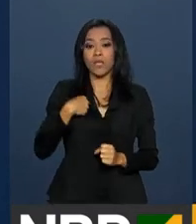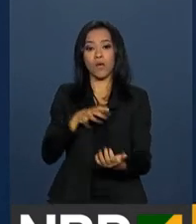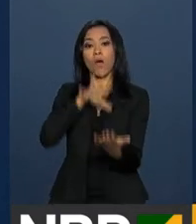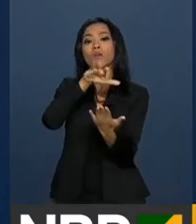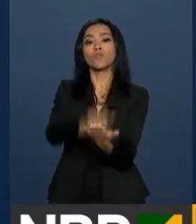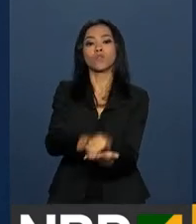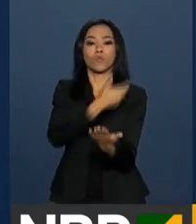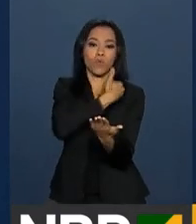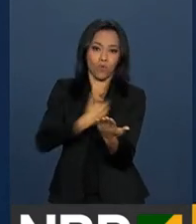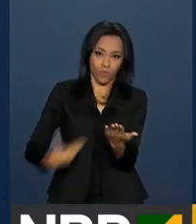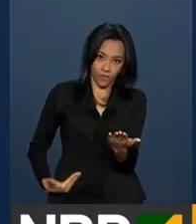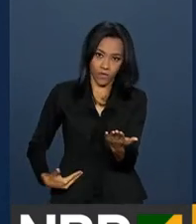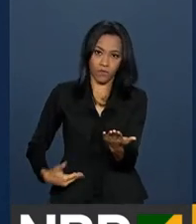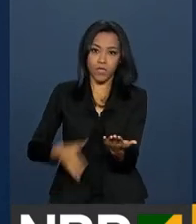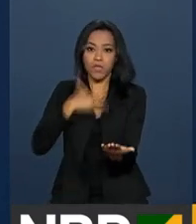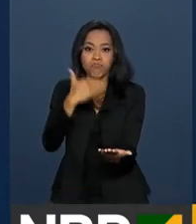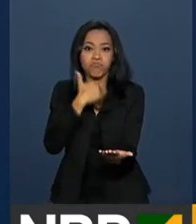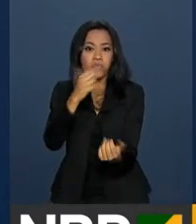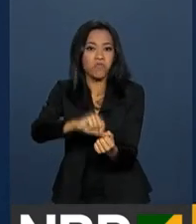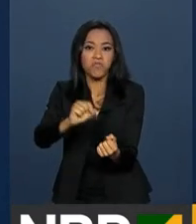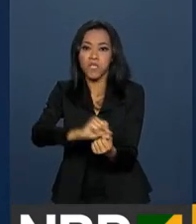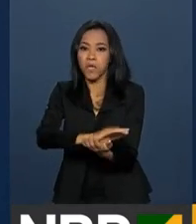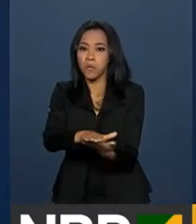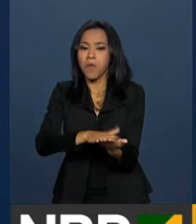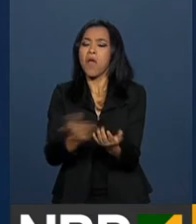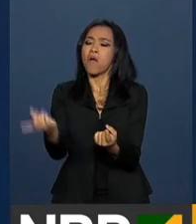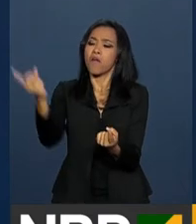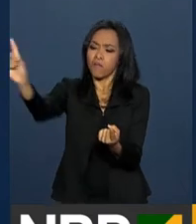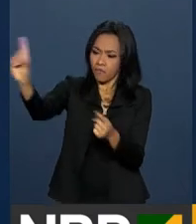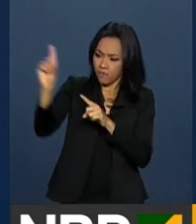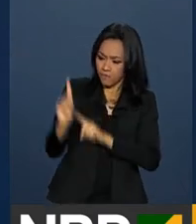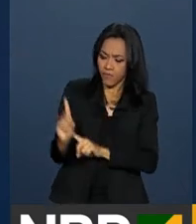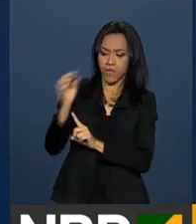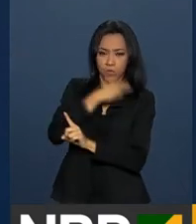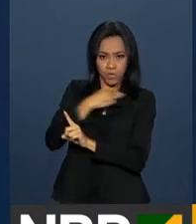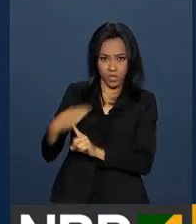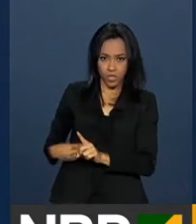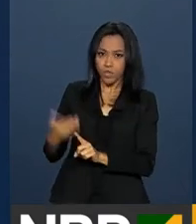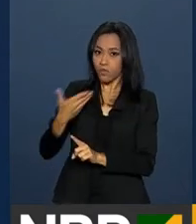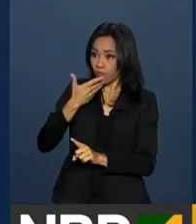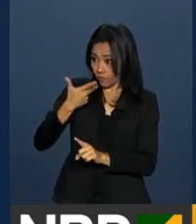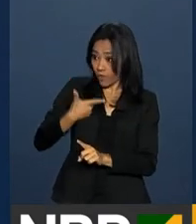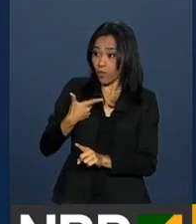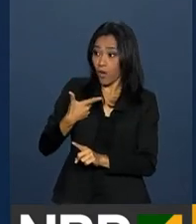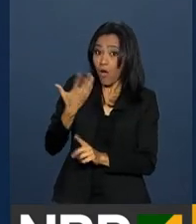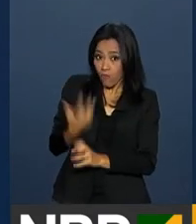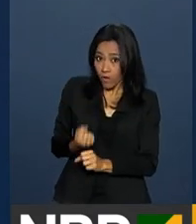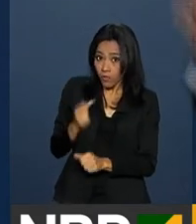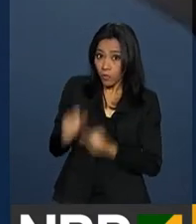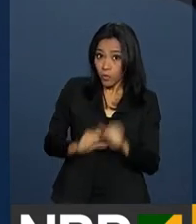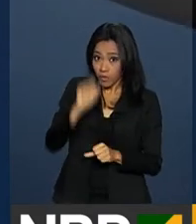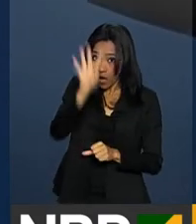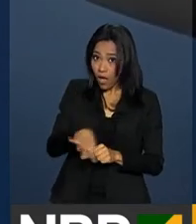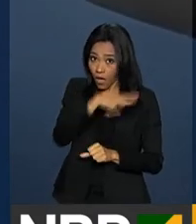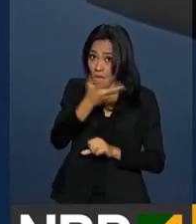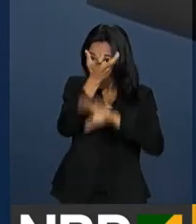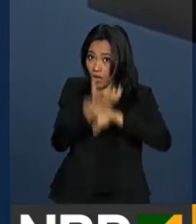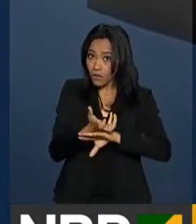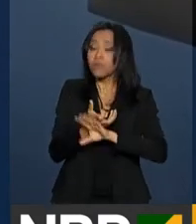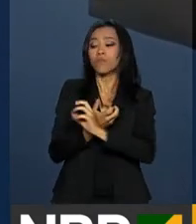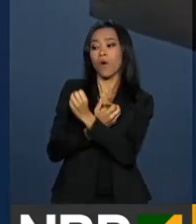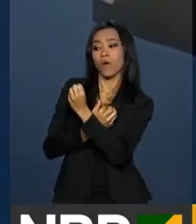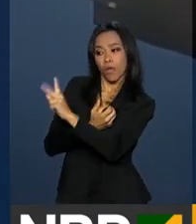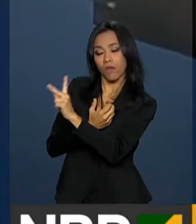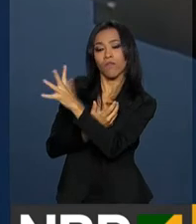não se fez a reforma do ensino médio. Veio o ministro da Educação, Mendonça, a mim, vamos fazer a reforma do ensino médio. Fizemos,